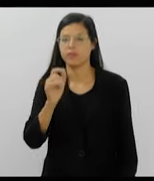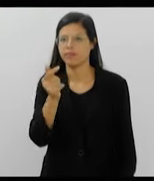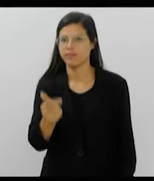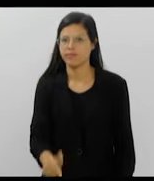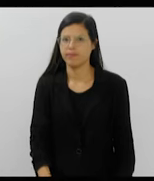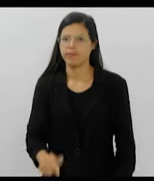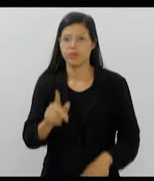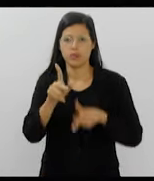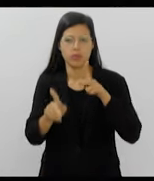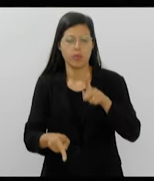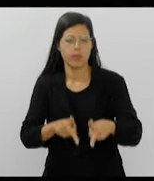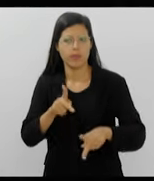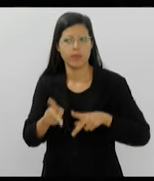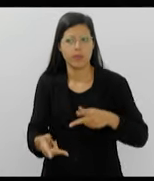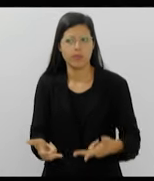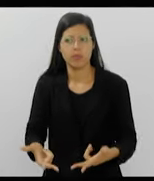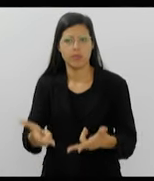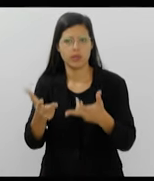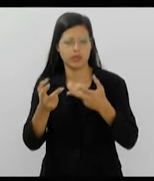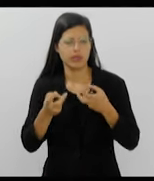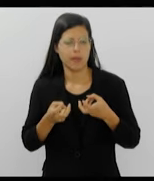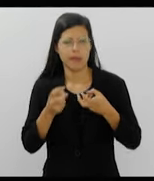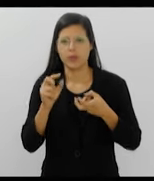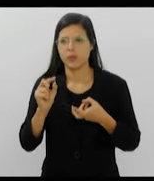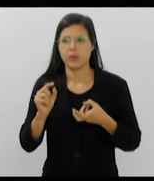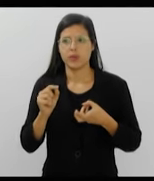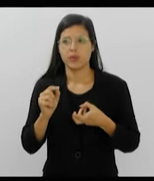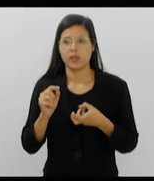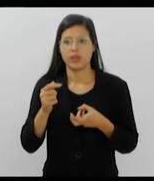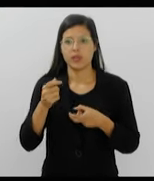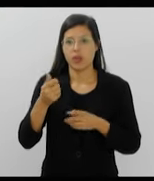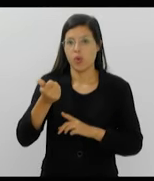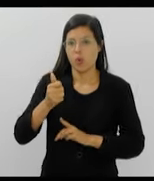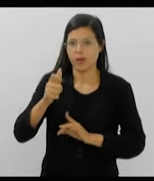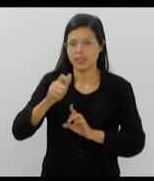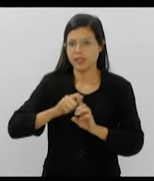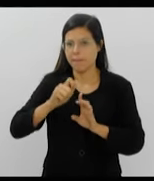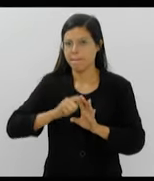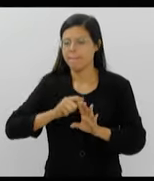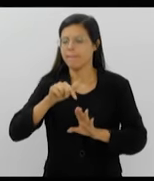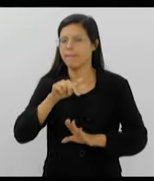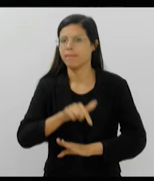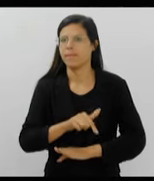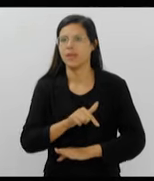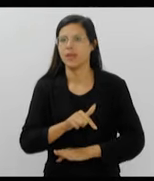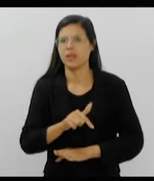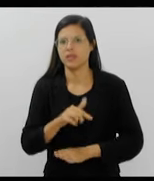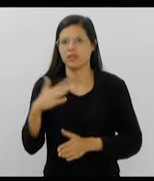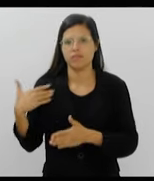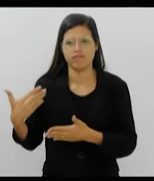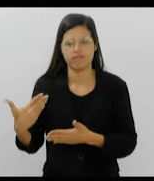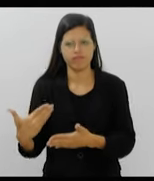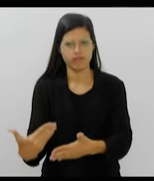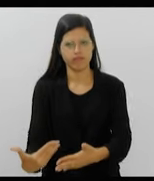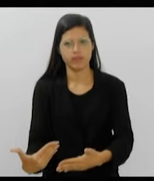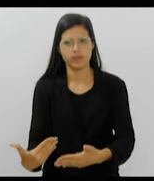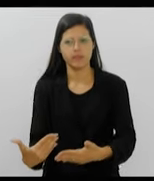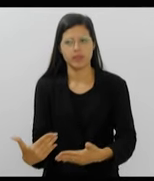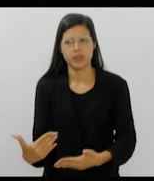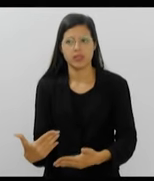a população reconhecendo que aqueles 11 meses de interinidade, com passagem